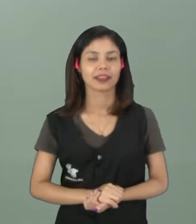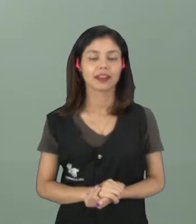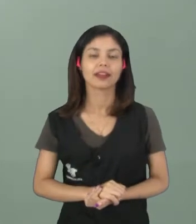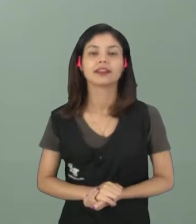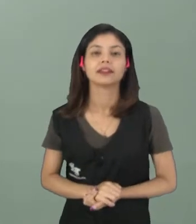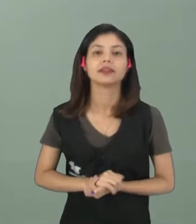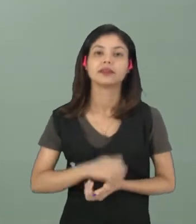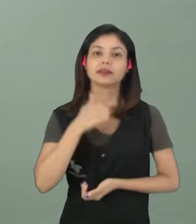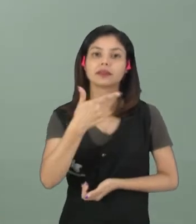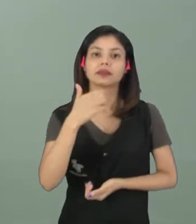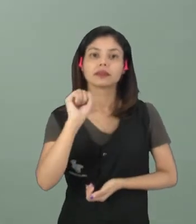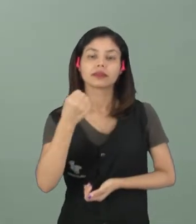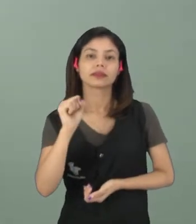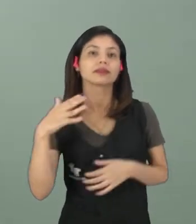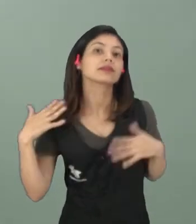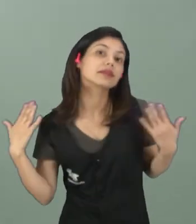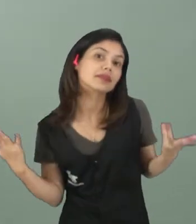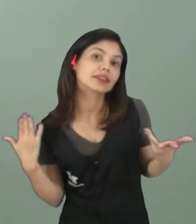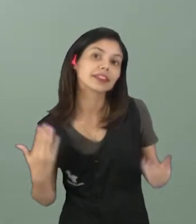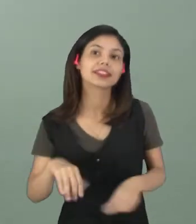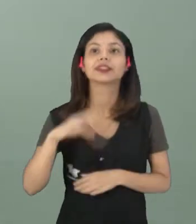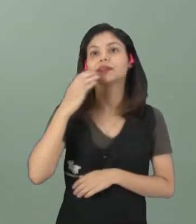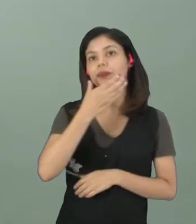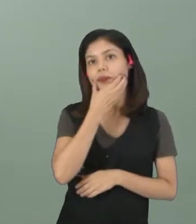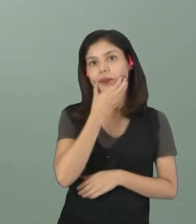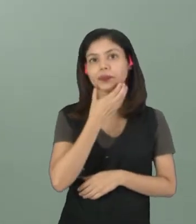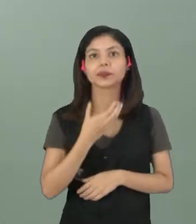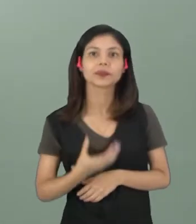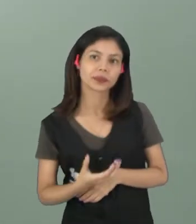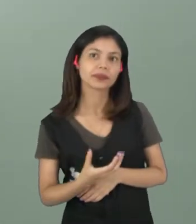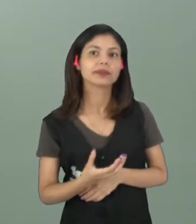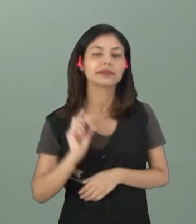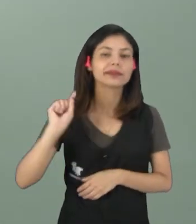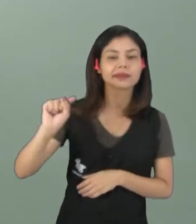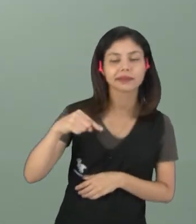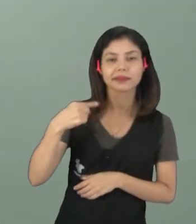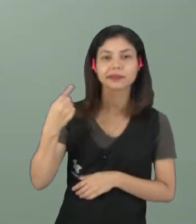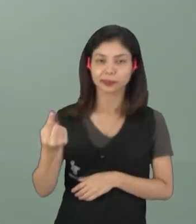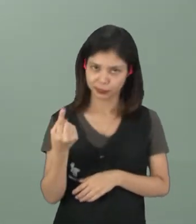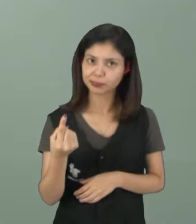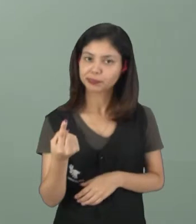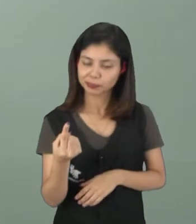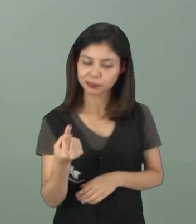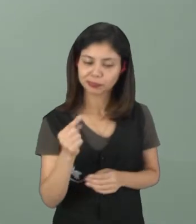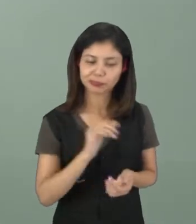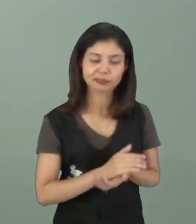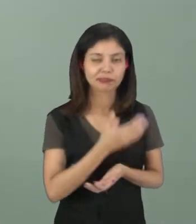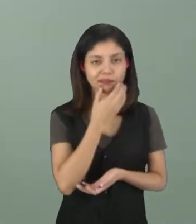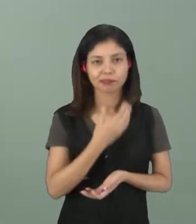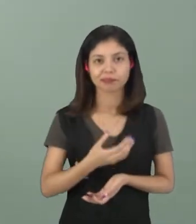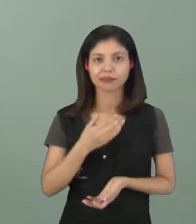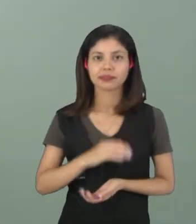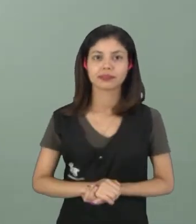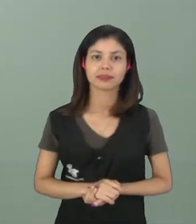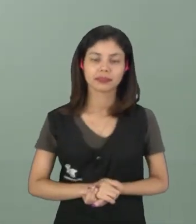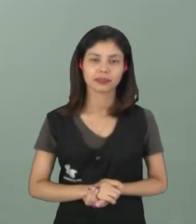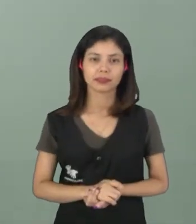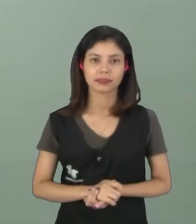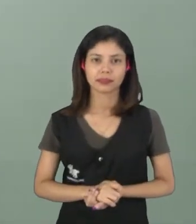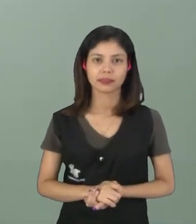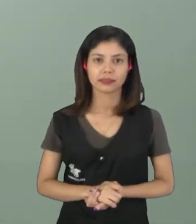então é dia vinte e oito de dezembro não esqueça é logo após o Natal tá bom